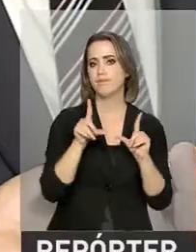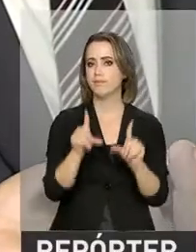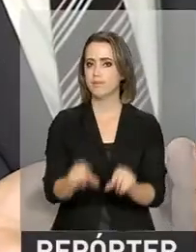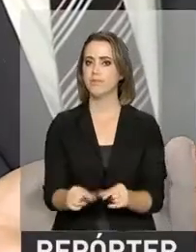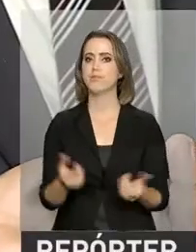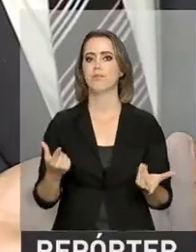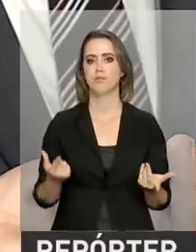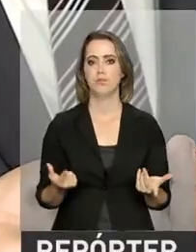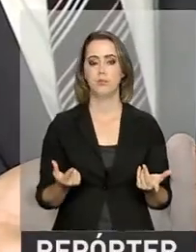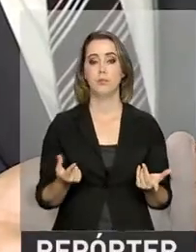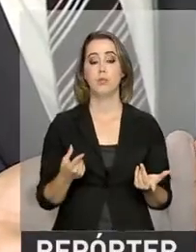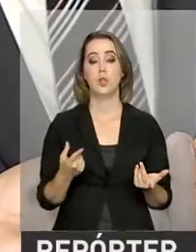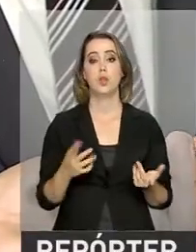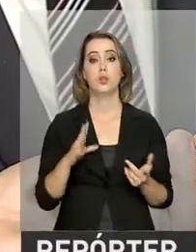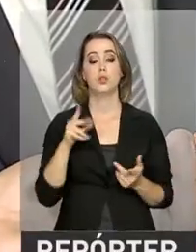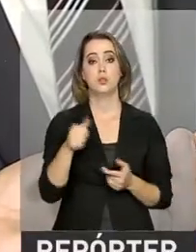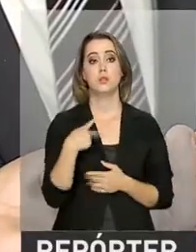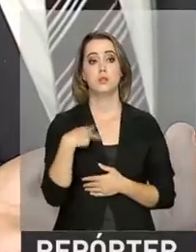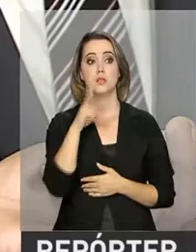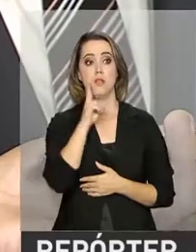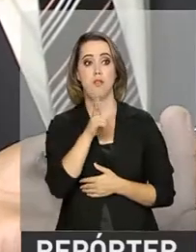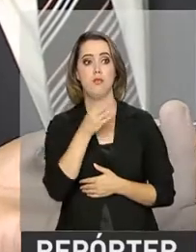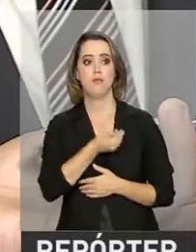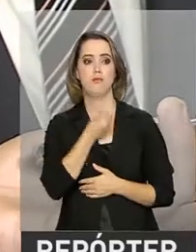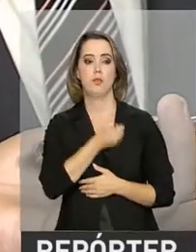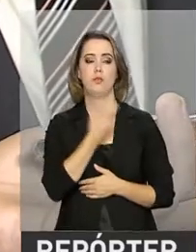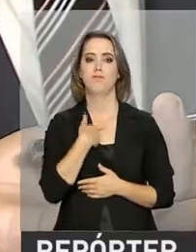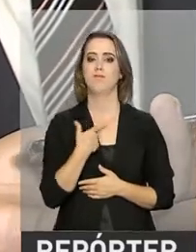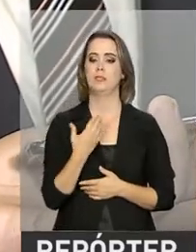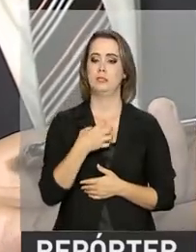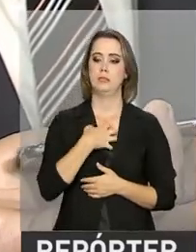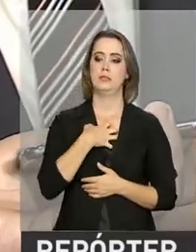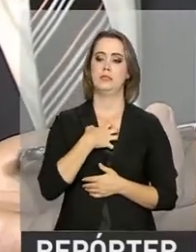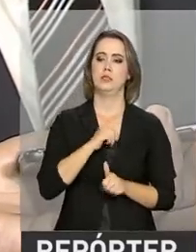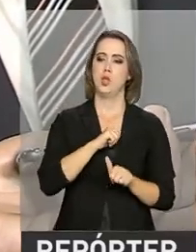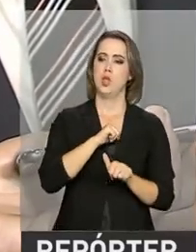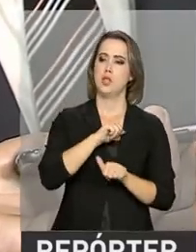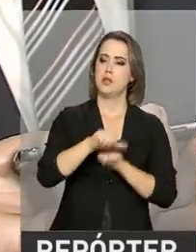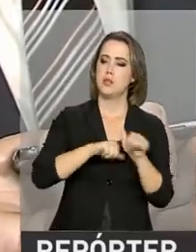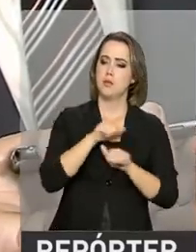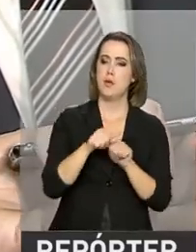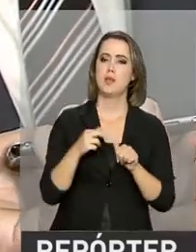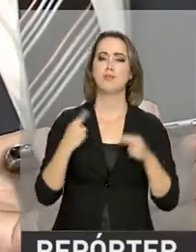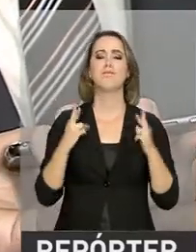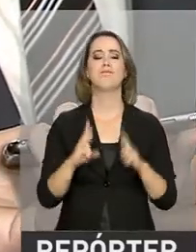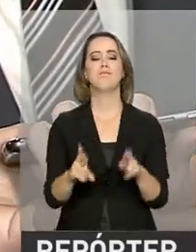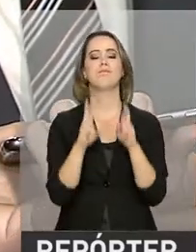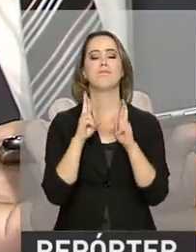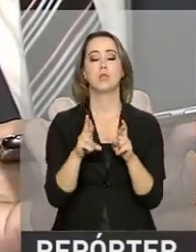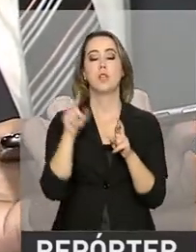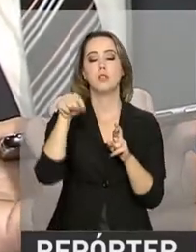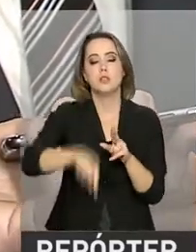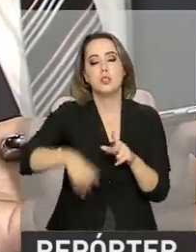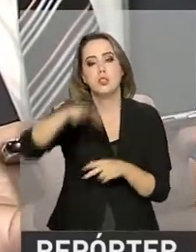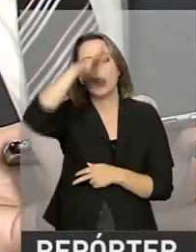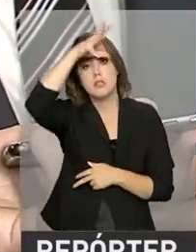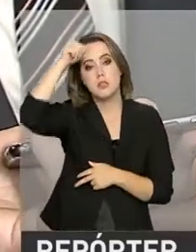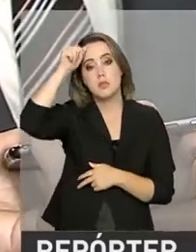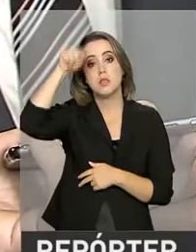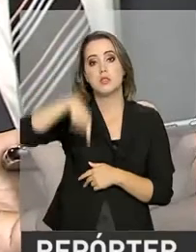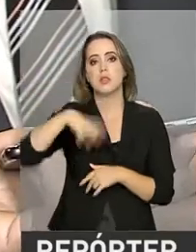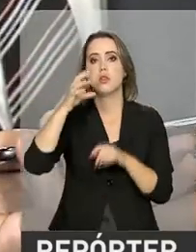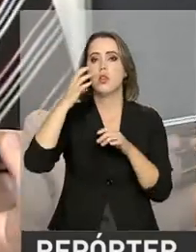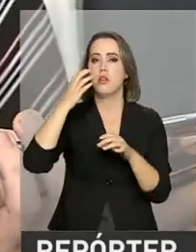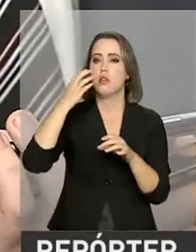que vivo um momento como esse, eu tenho um renovar de esperanças. De esperanças de que essa Amazônia, que é cantada